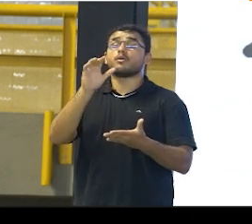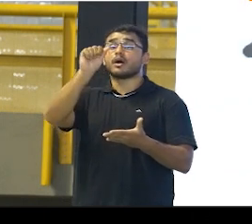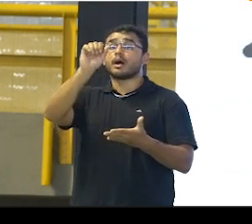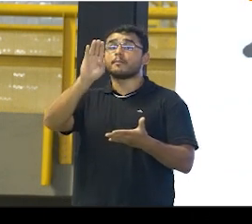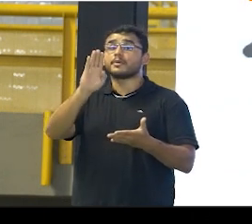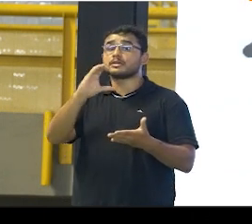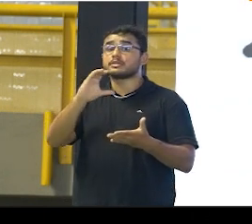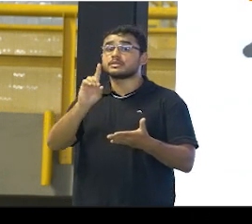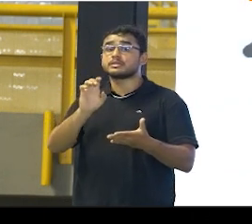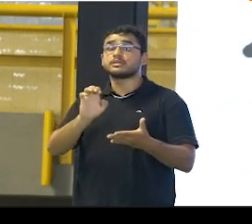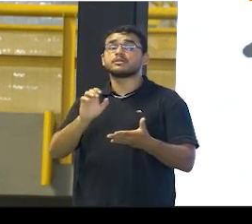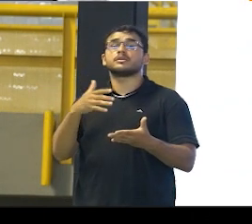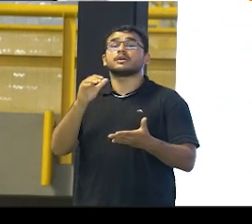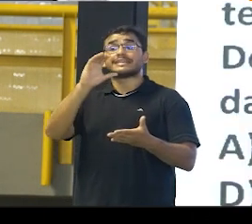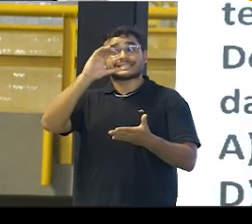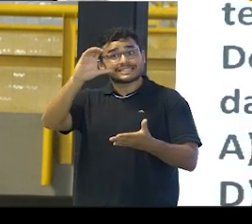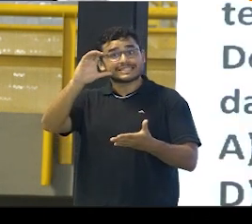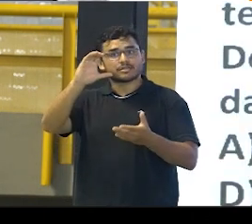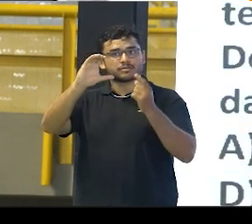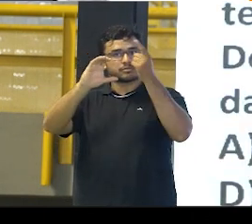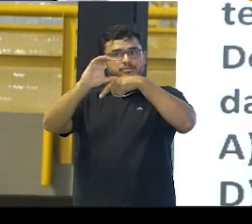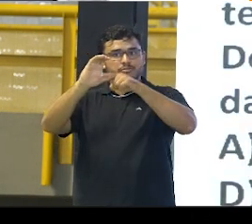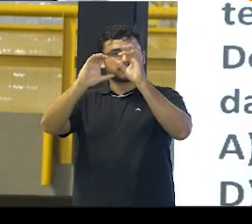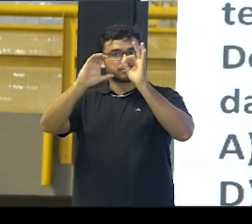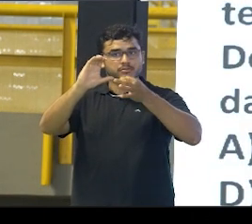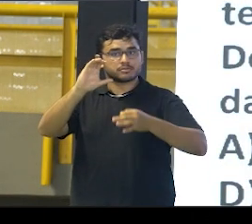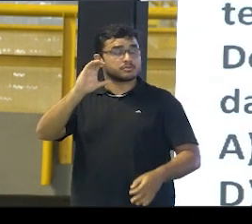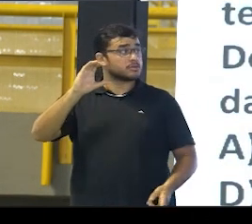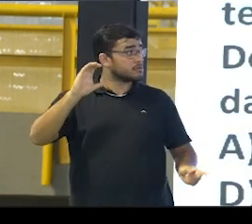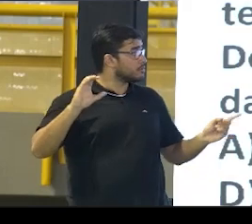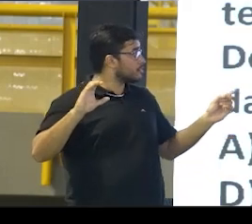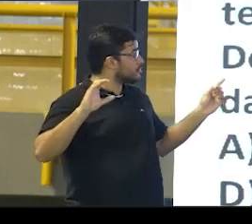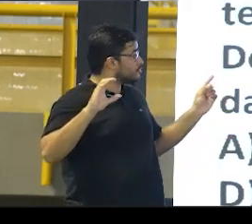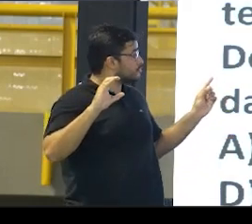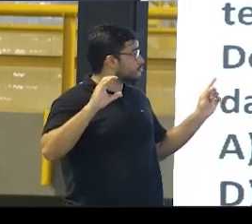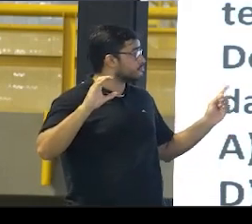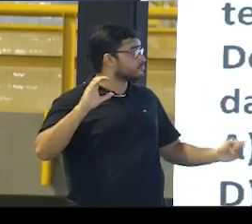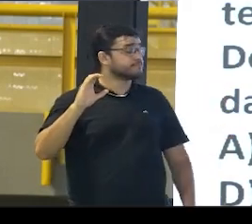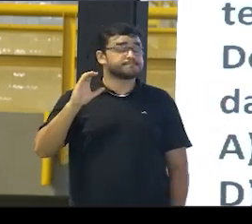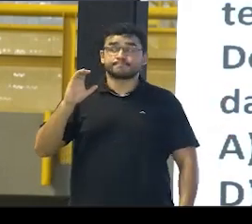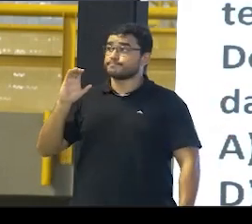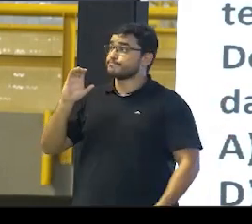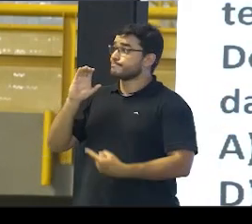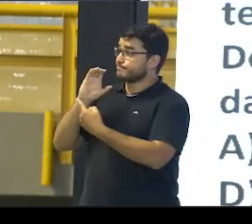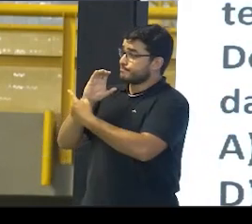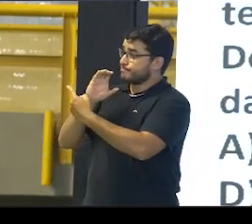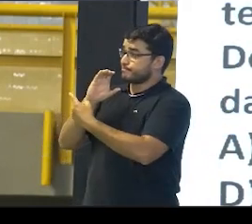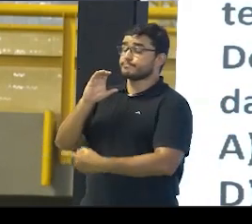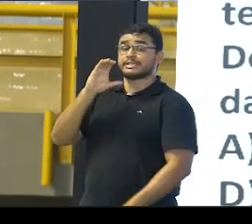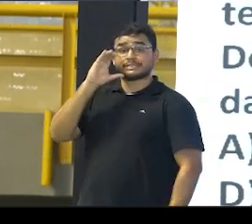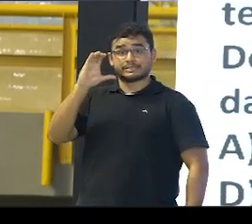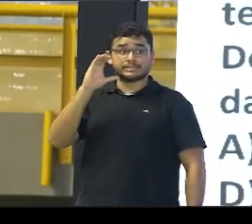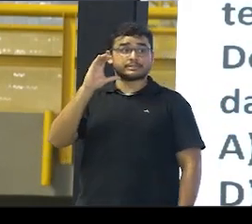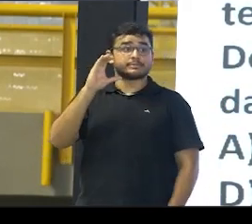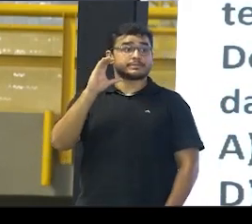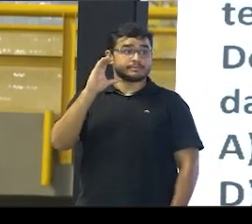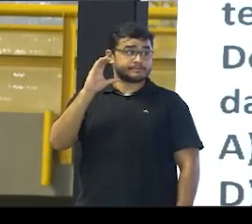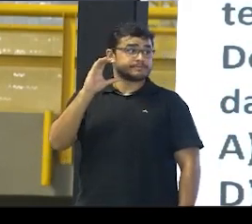Aí foi digitado errado. Olha, no gabarito de vocês, a colega, obrigado. Só lá no gabarito de vocês